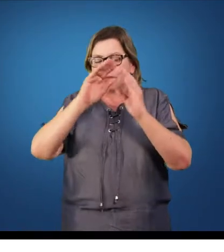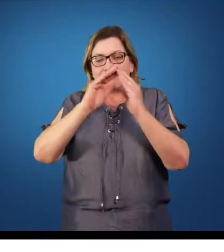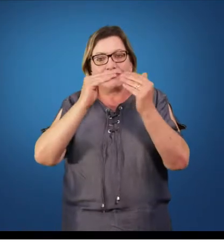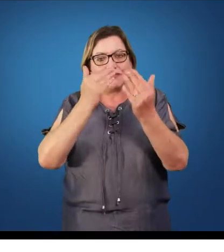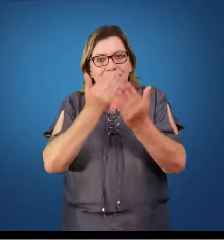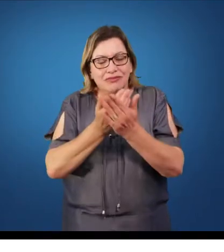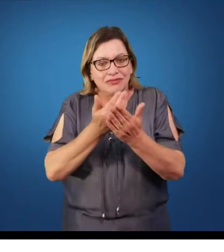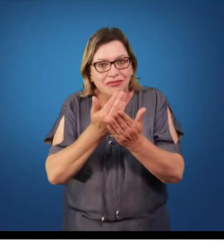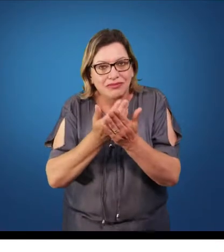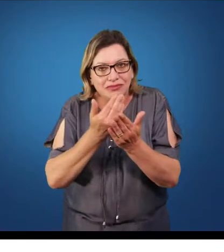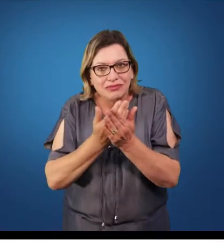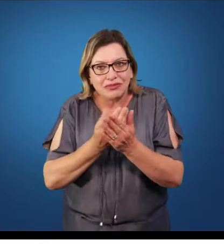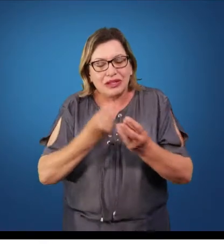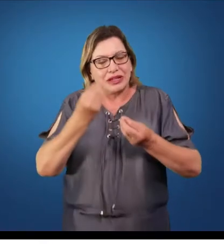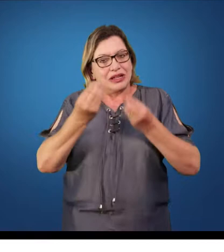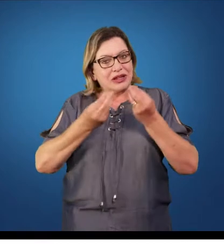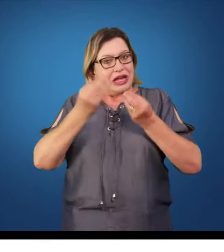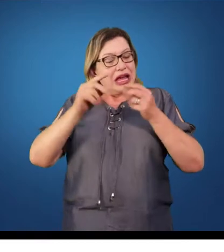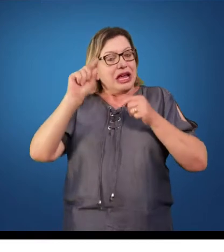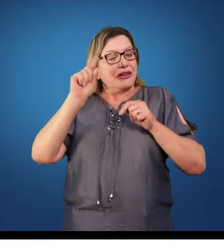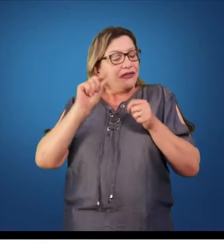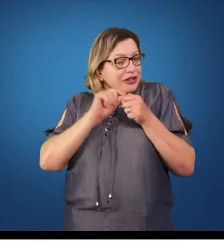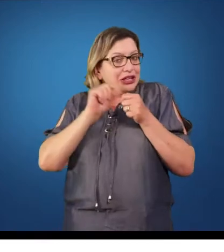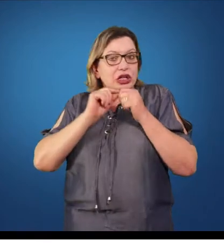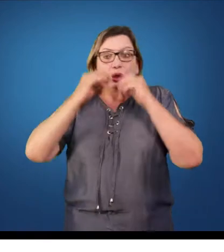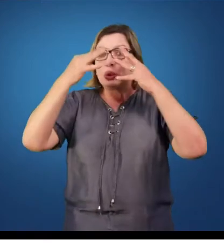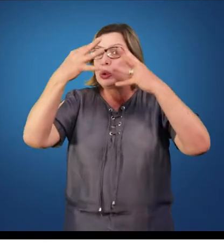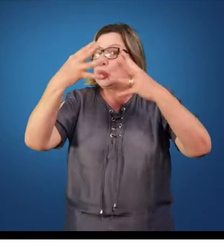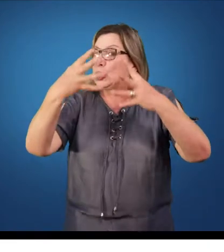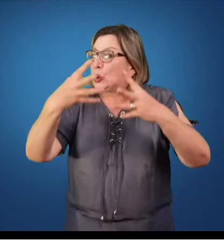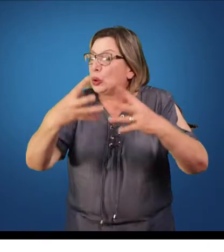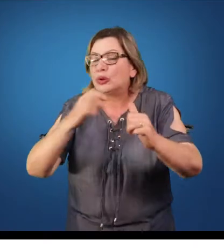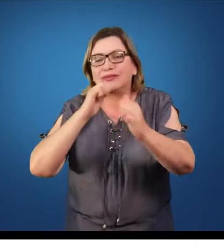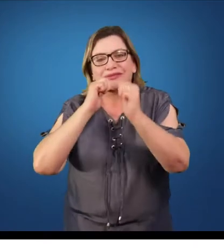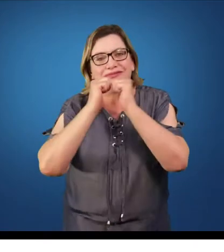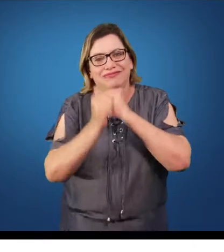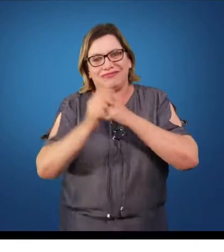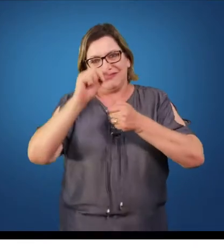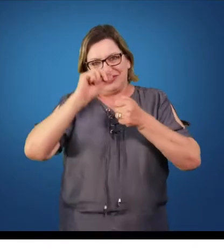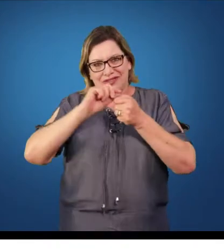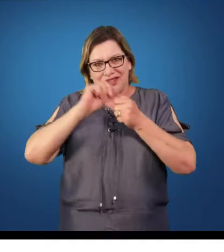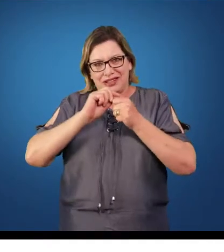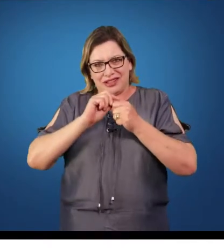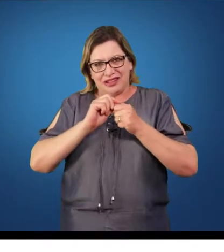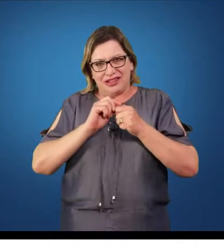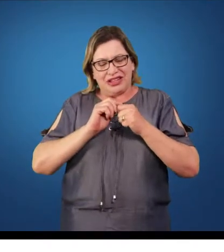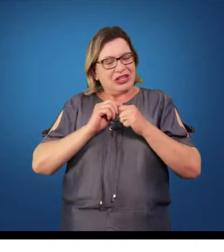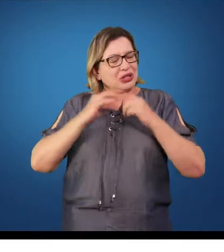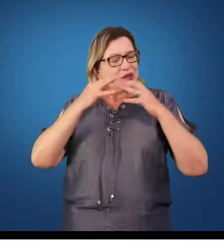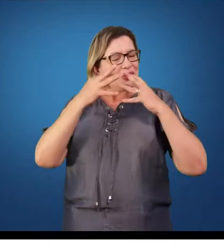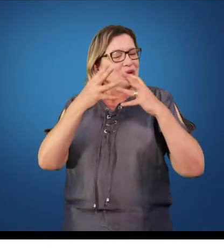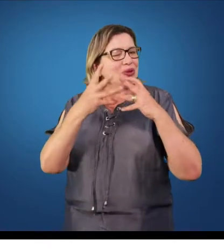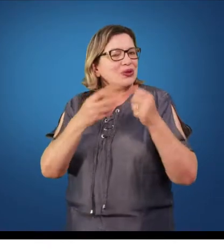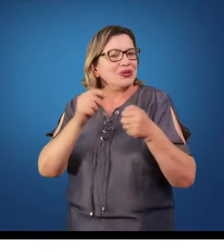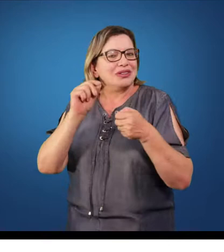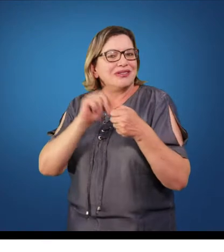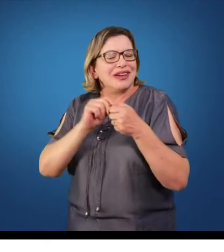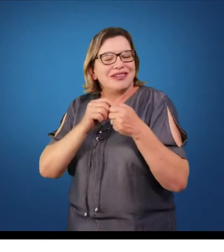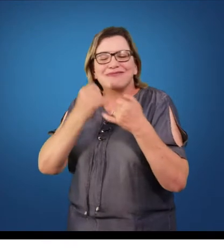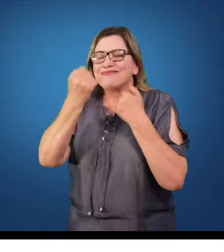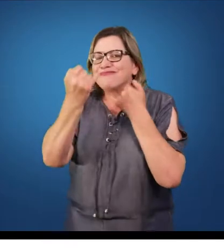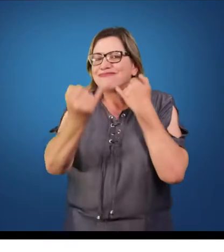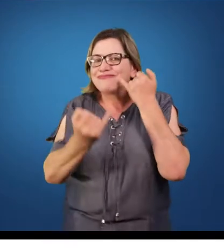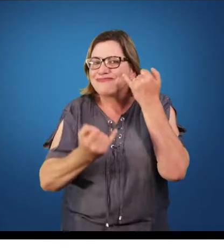na escola, é fazer com que todos joguem e, por que não, todos pratiquem de uma maneira